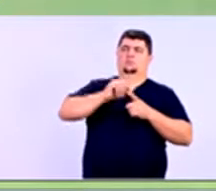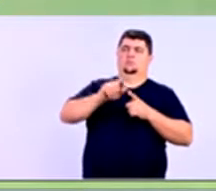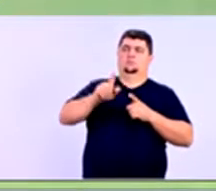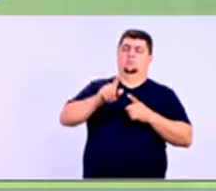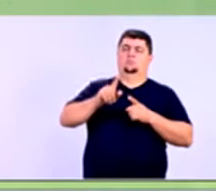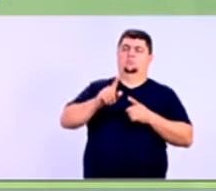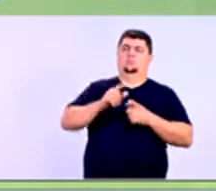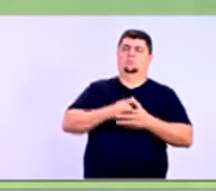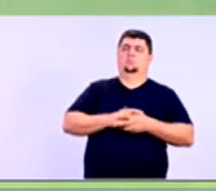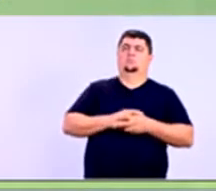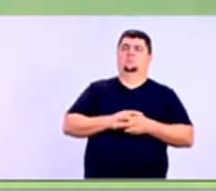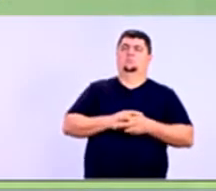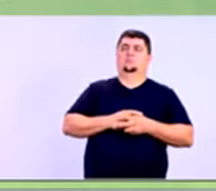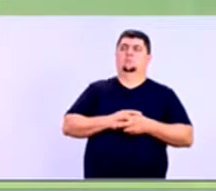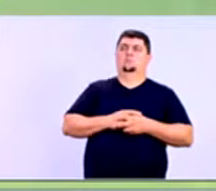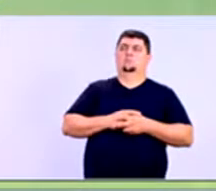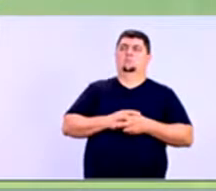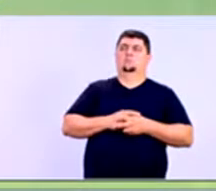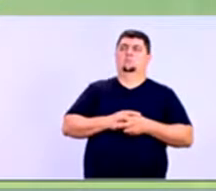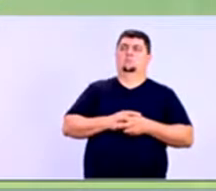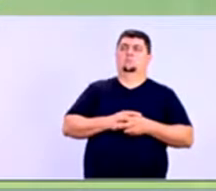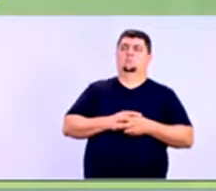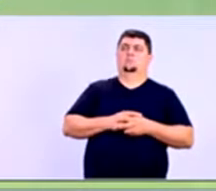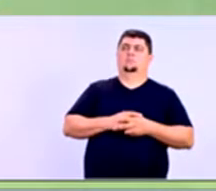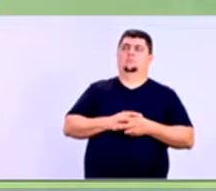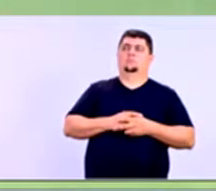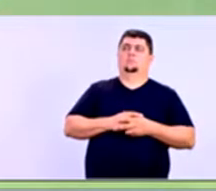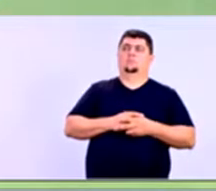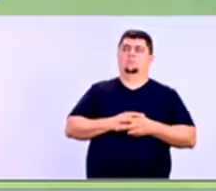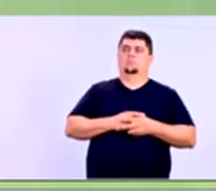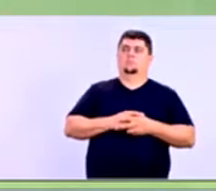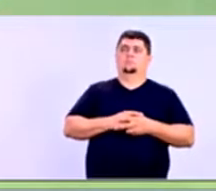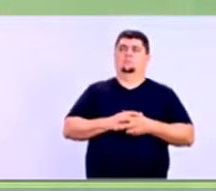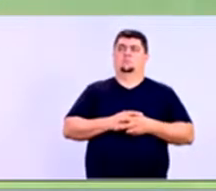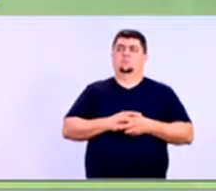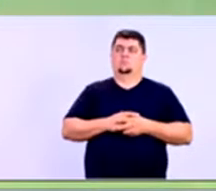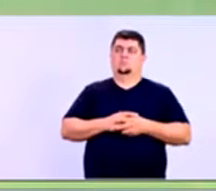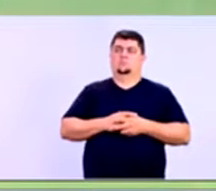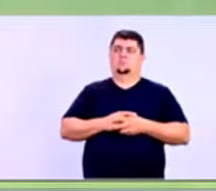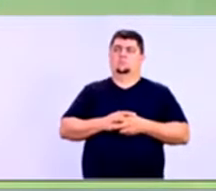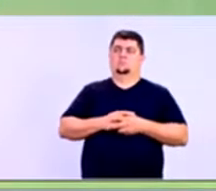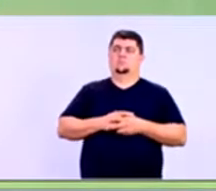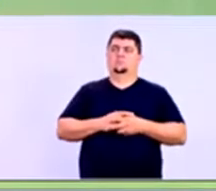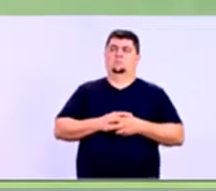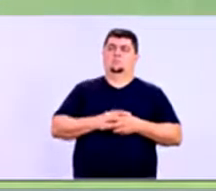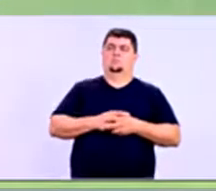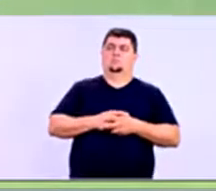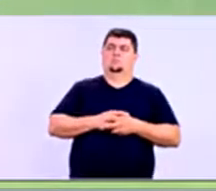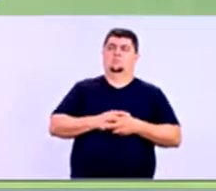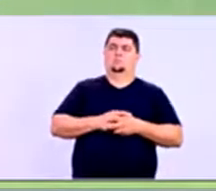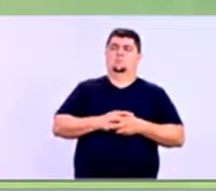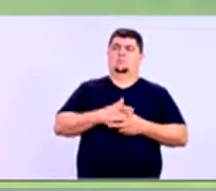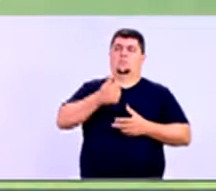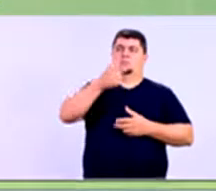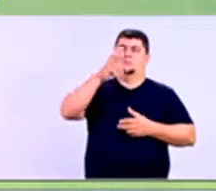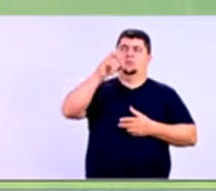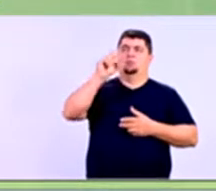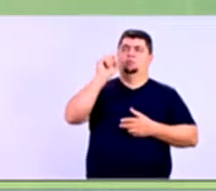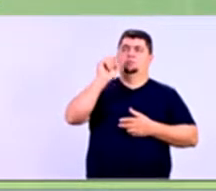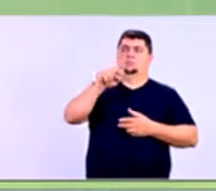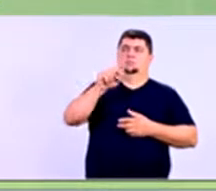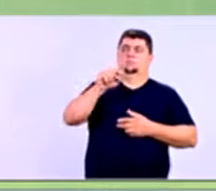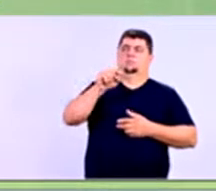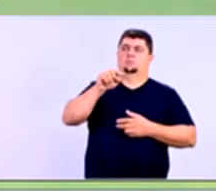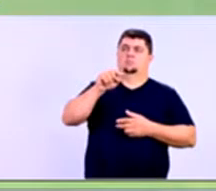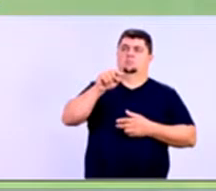que eu quero pagar, que é o nosso N. Então, aqui em cima, eu vou ter 150